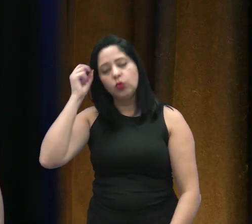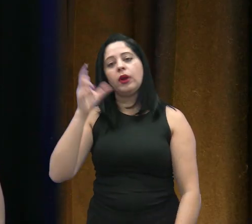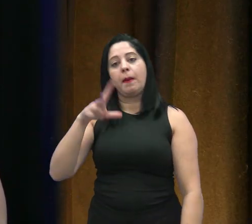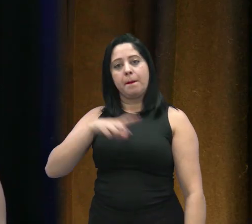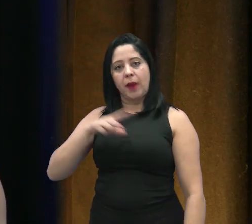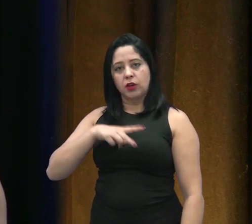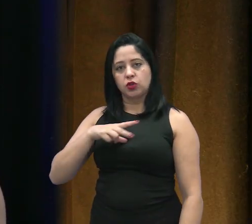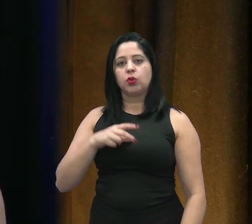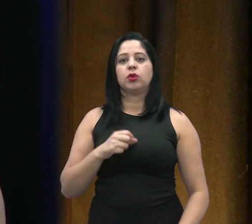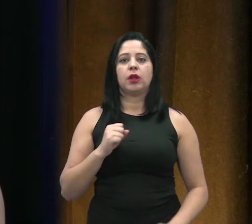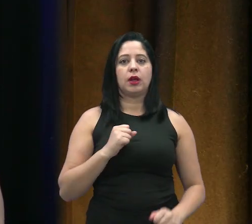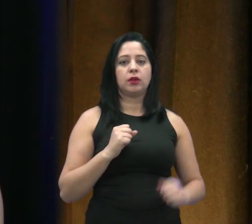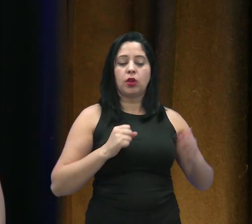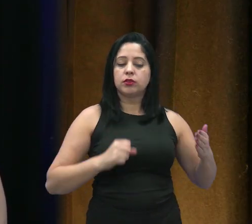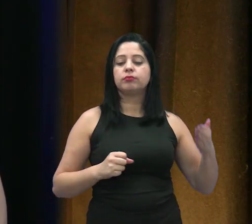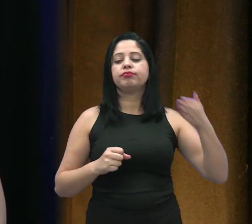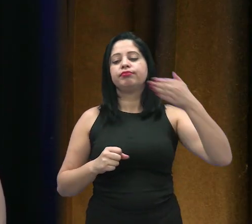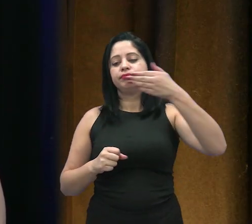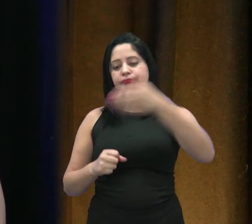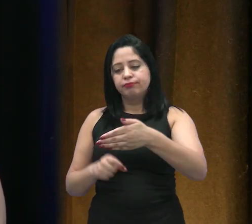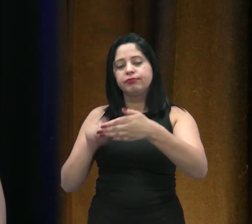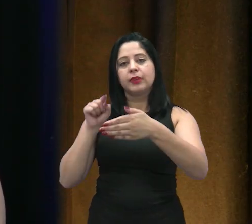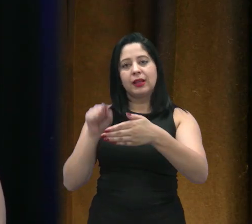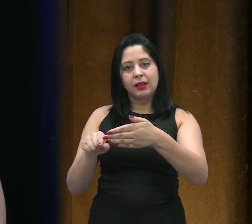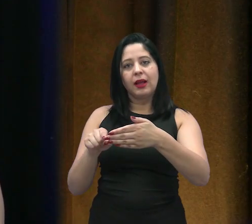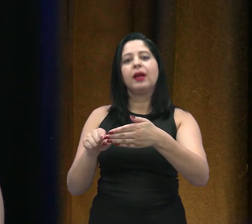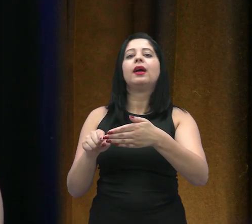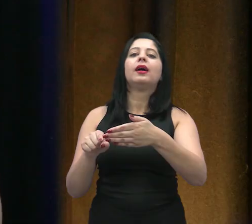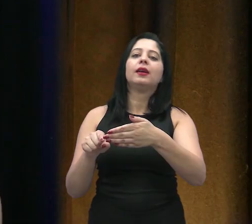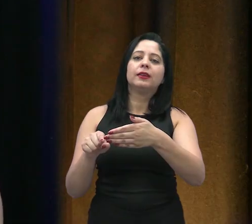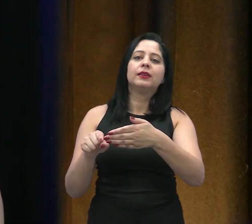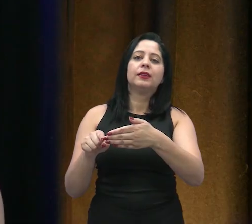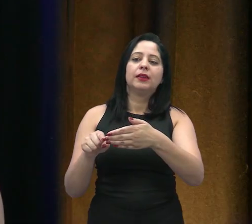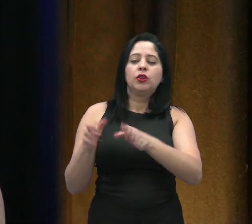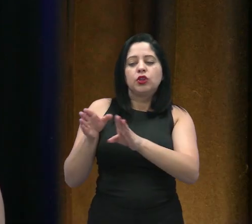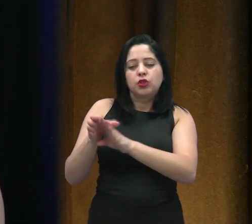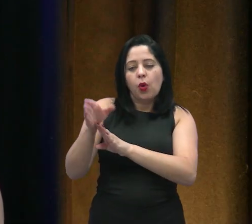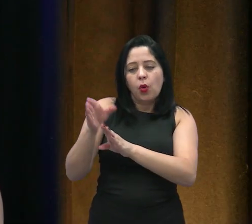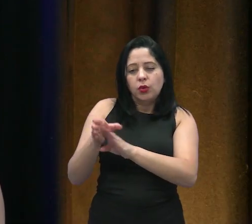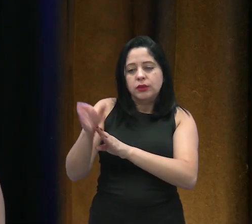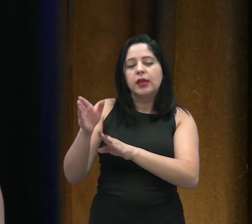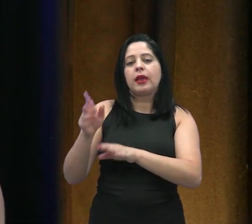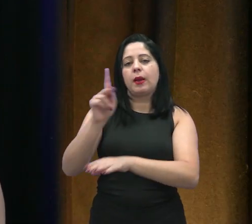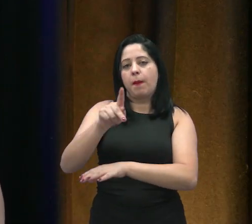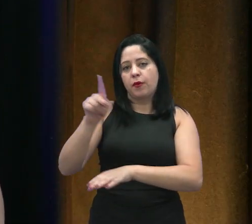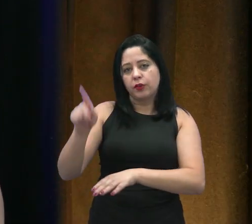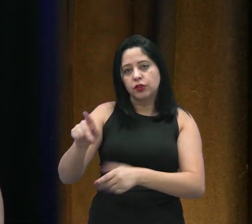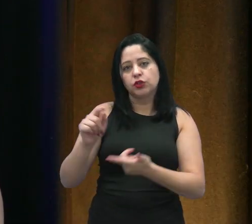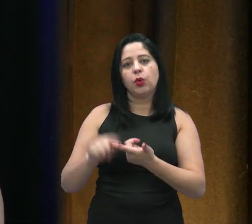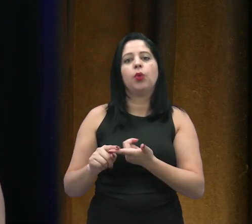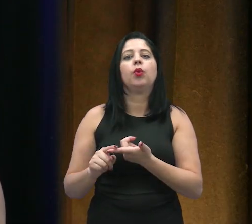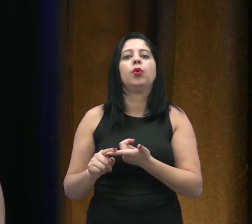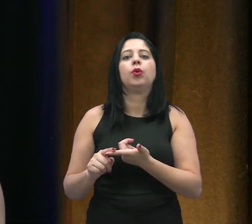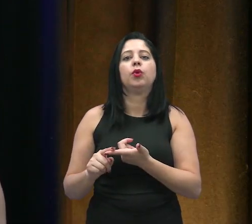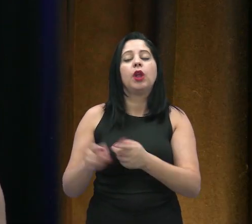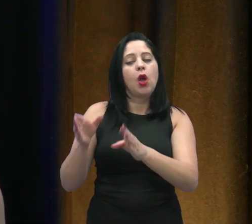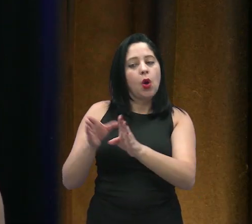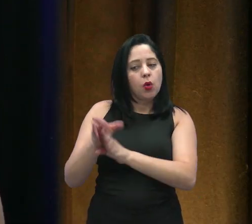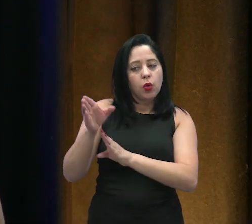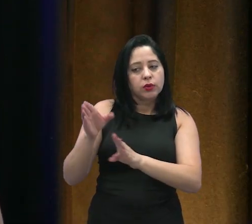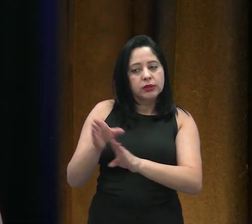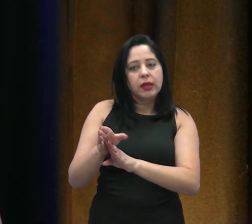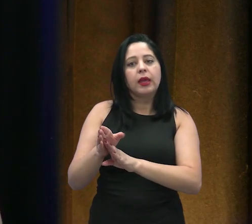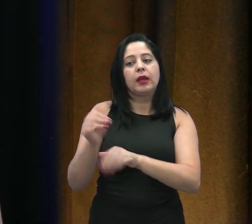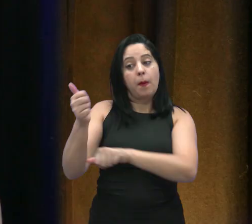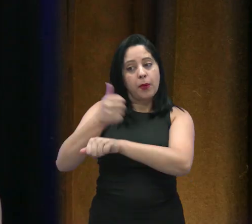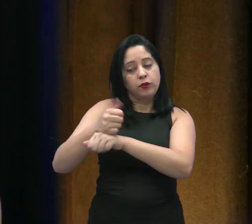Que nós temos clientes de ambas as redes. E lá a gente consegue fazer esse trabalho de orientação para os professores, orientação